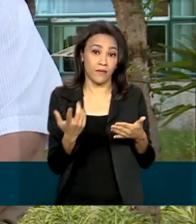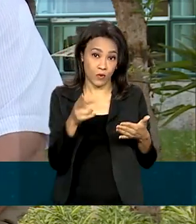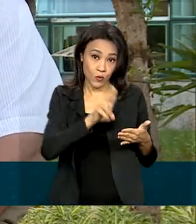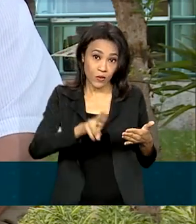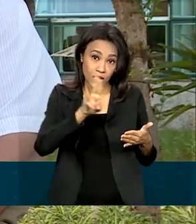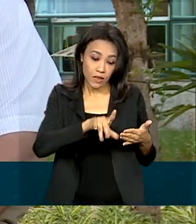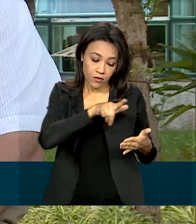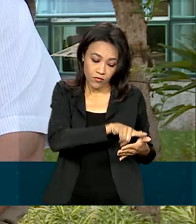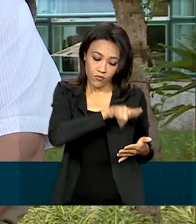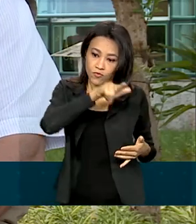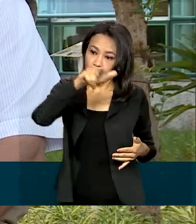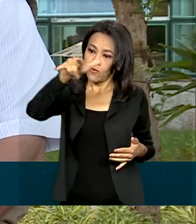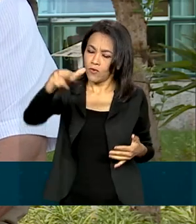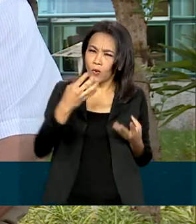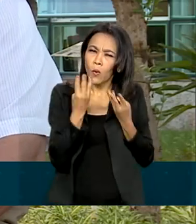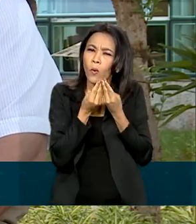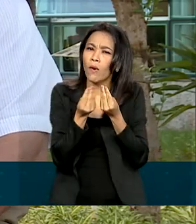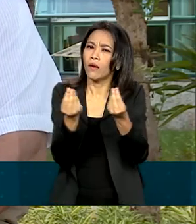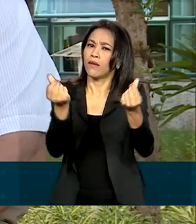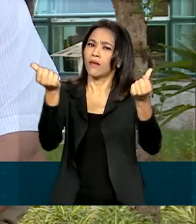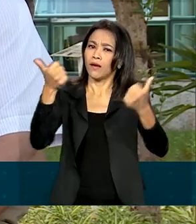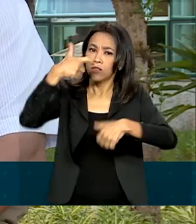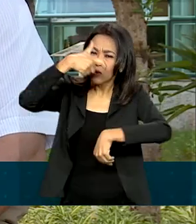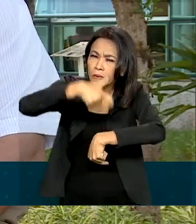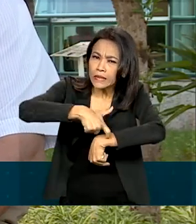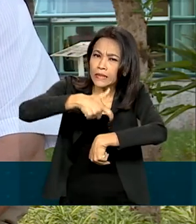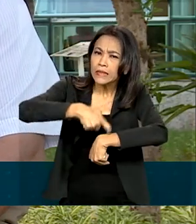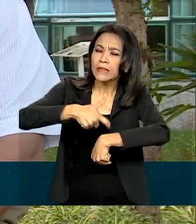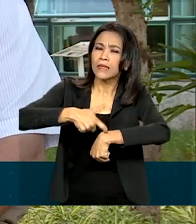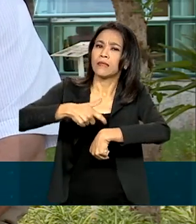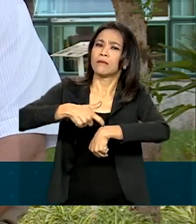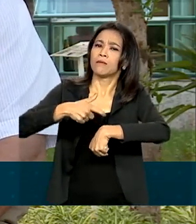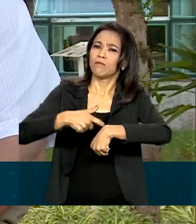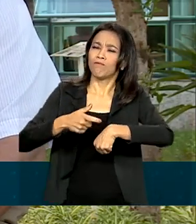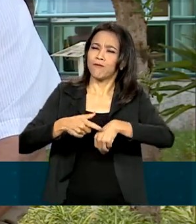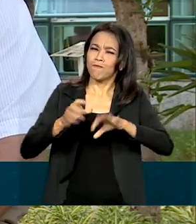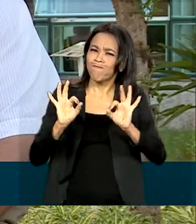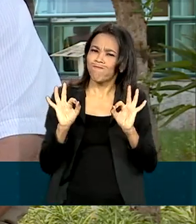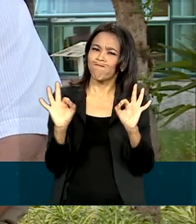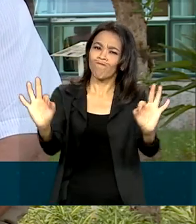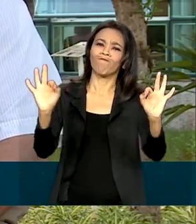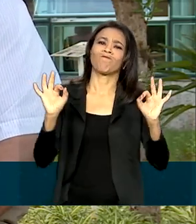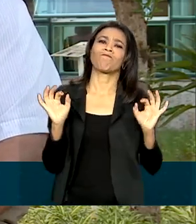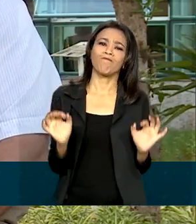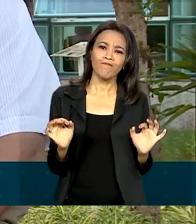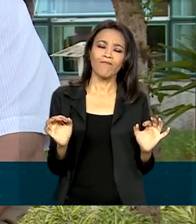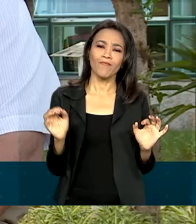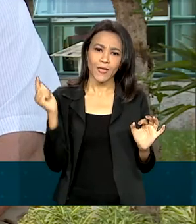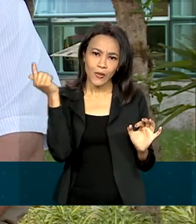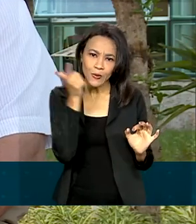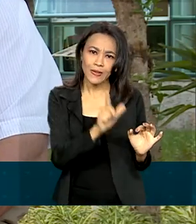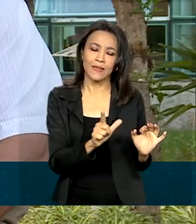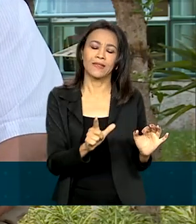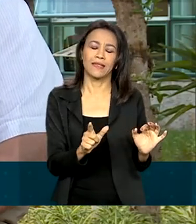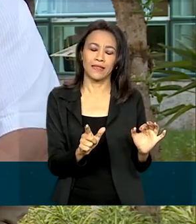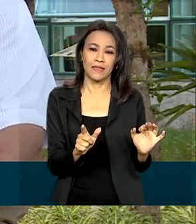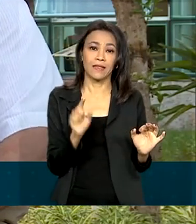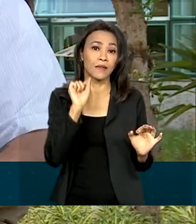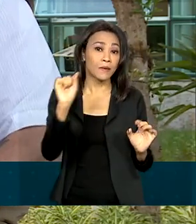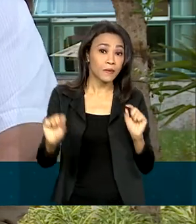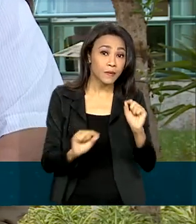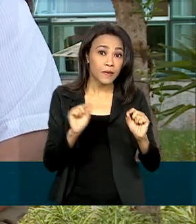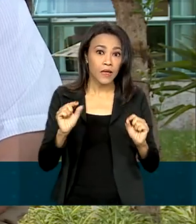amostras com qualidade e no tempo necessário para que uma vigilância seja capaz